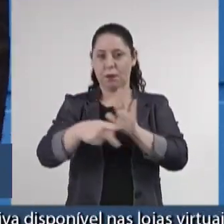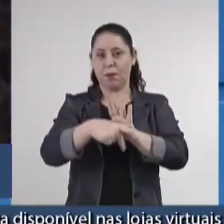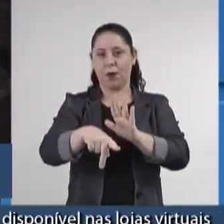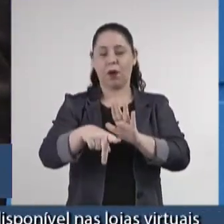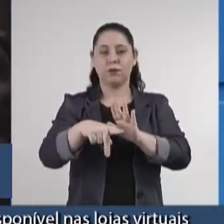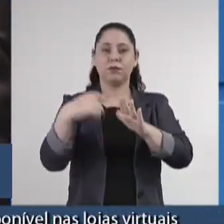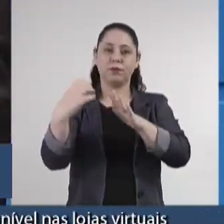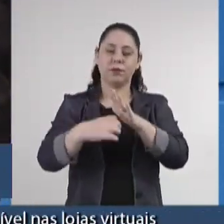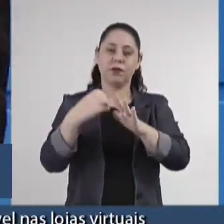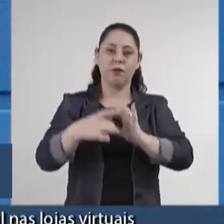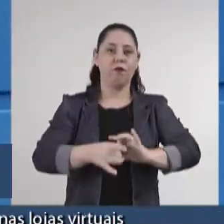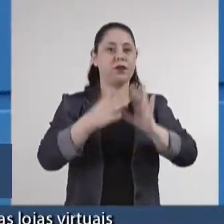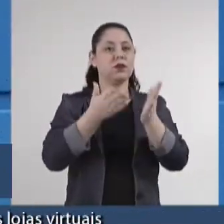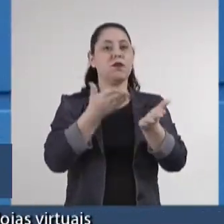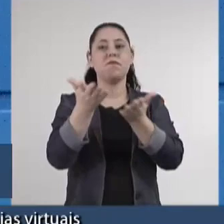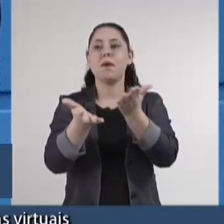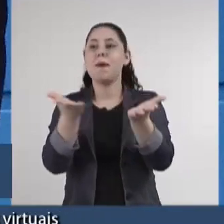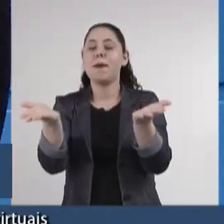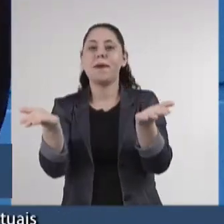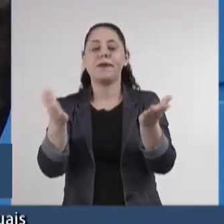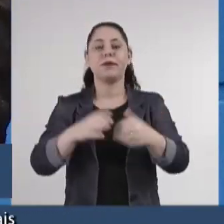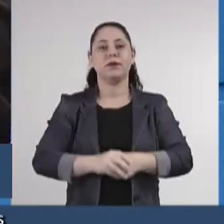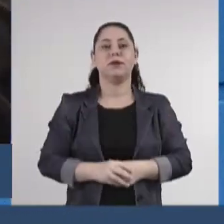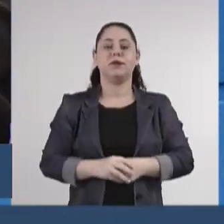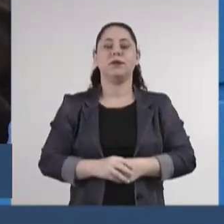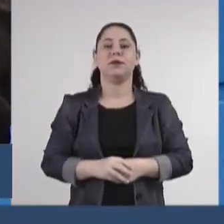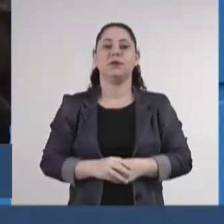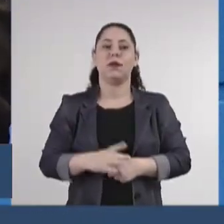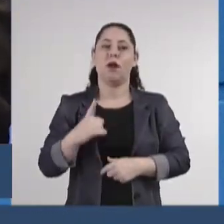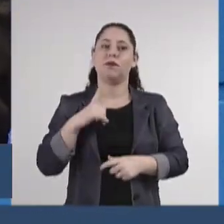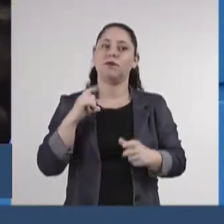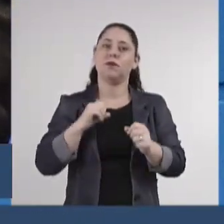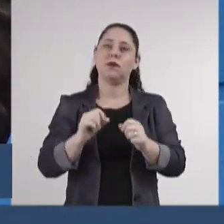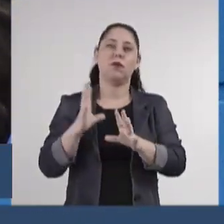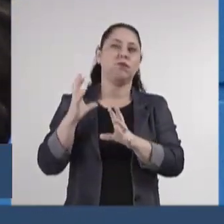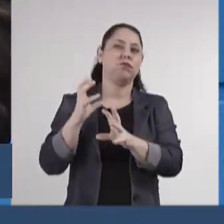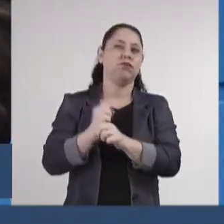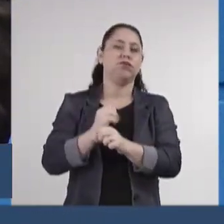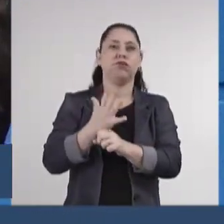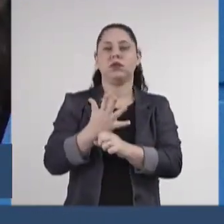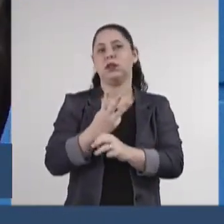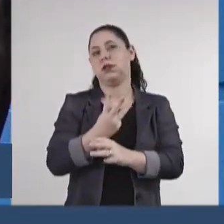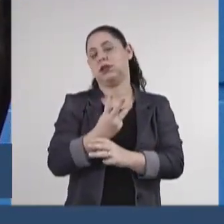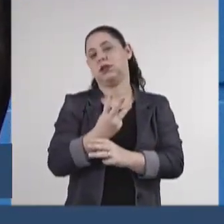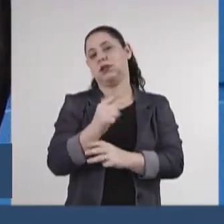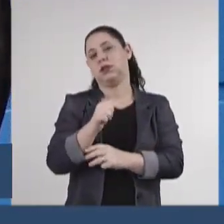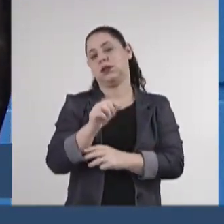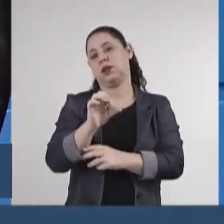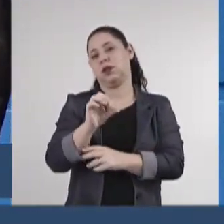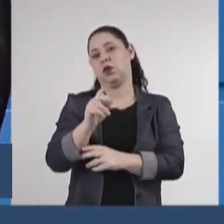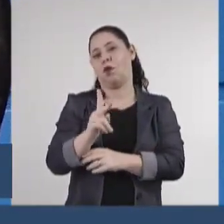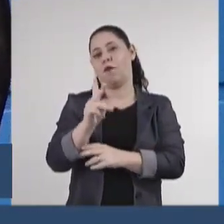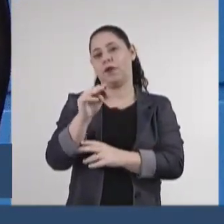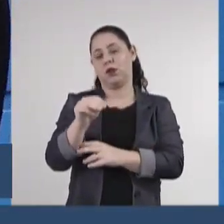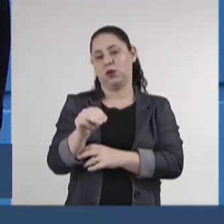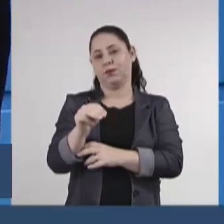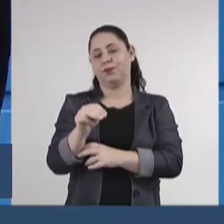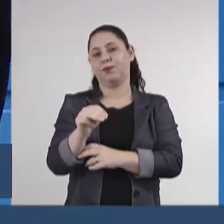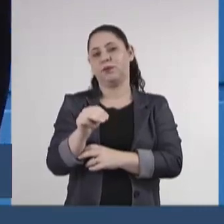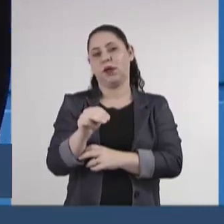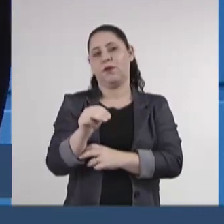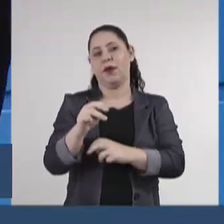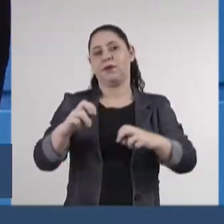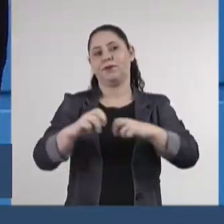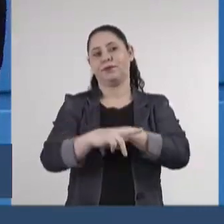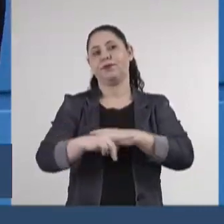que, como colocou Vossa Excelência aí, eu fiz a conta, vai ficar dos 379 quilômetros, vai